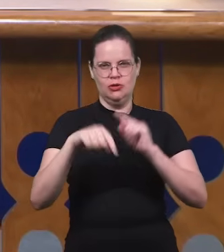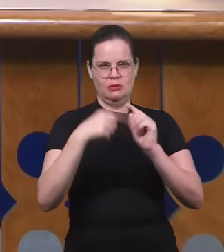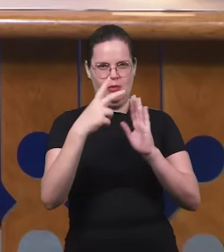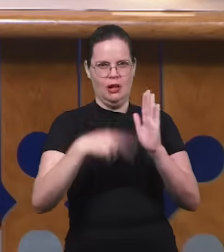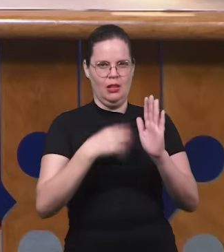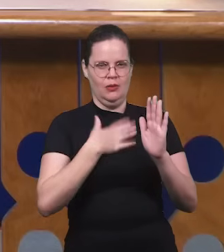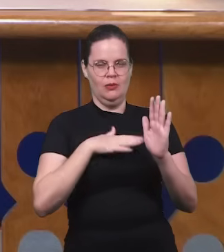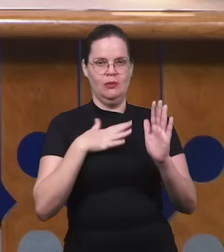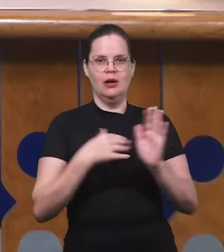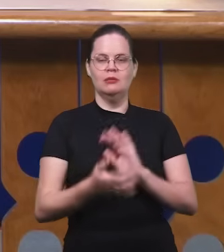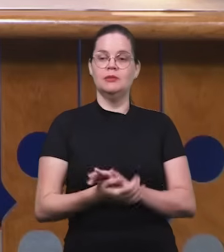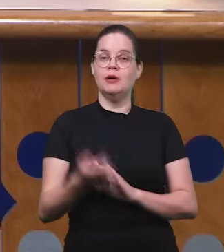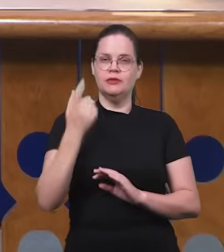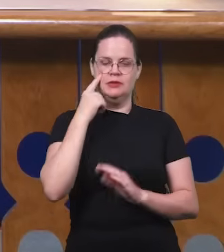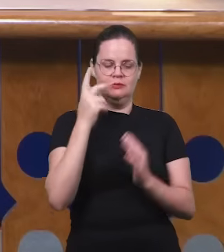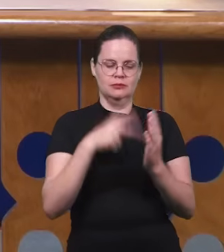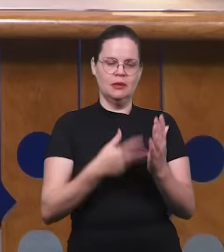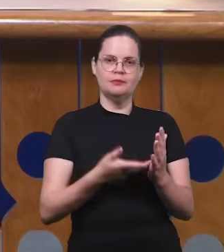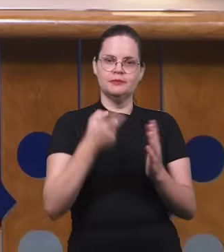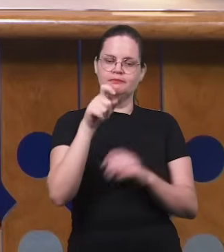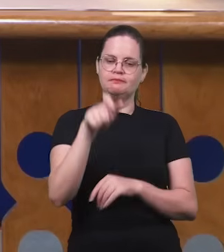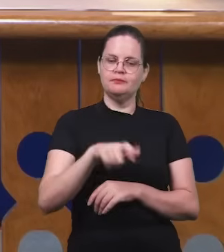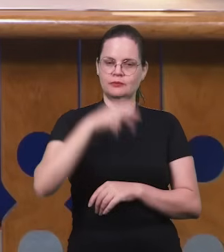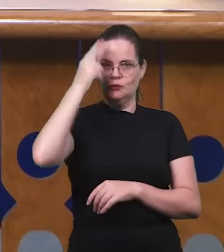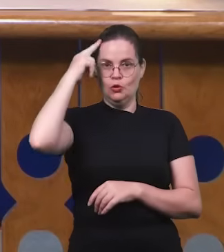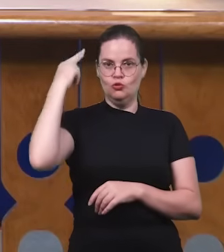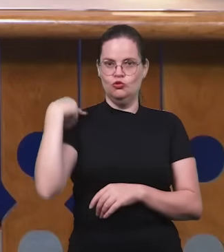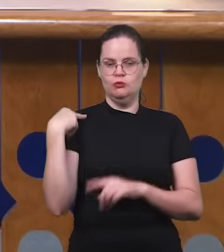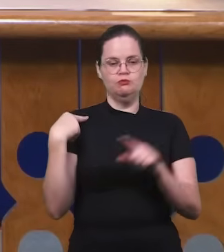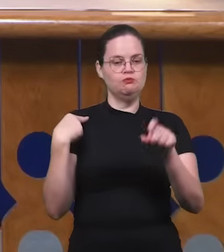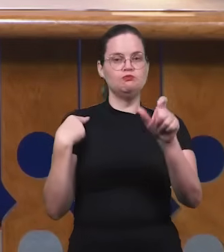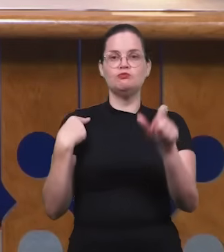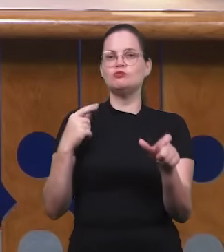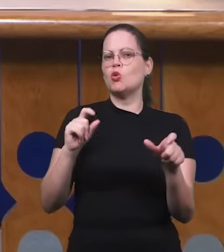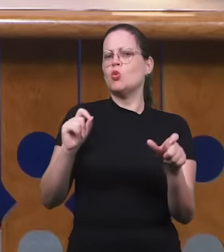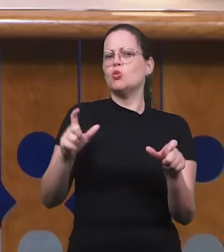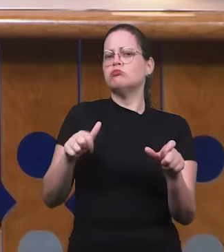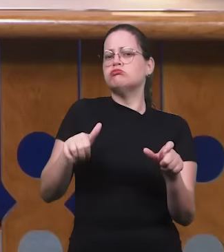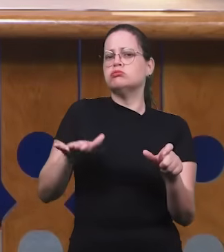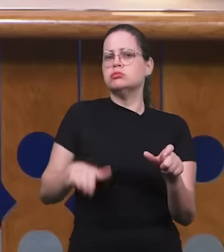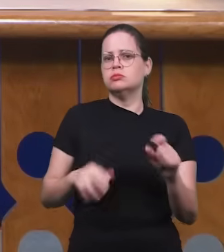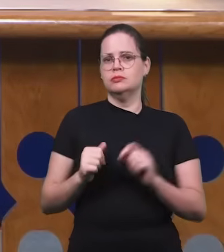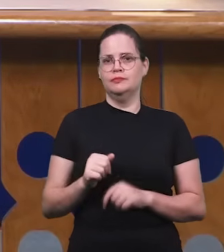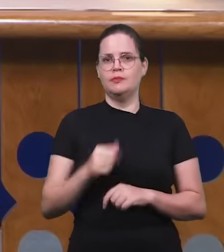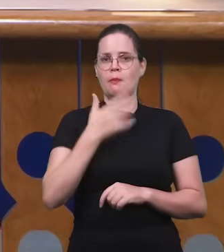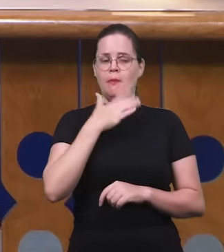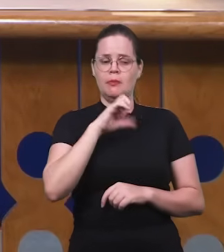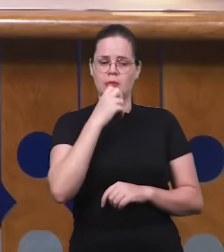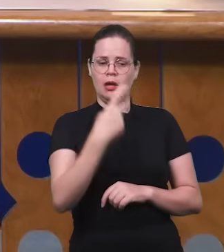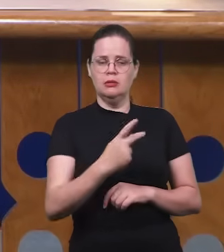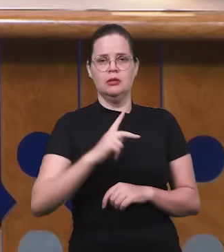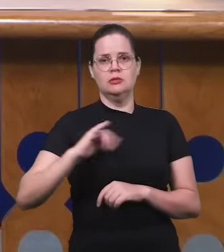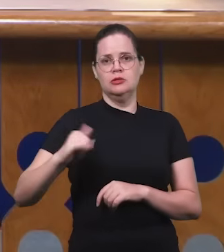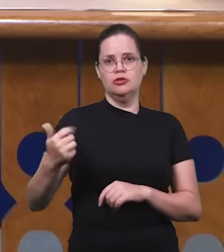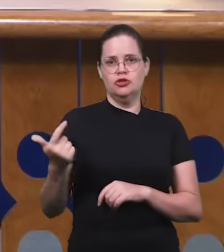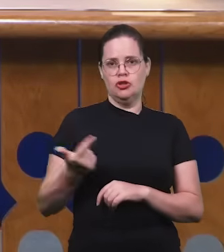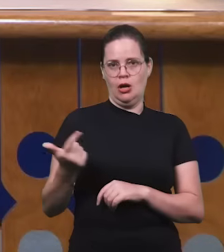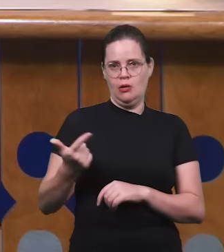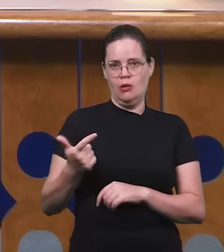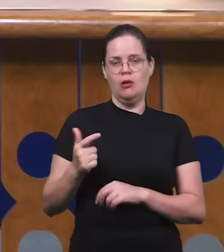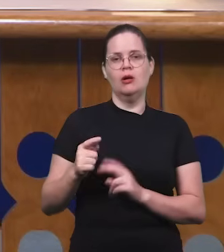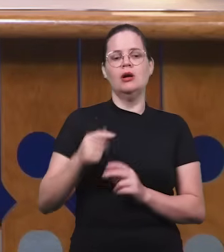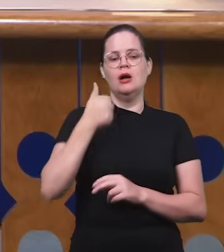a figura de José, uma figura extraordinária. Mas quem era José? José era filho de Jacó e